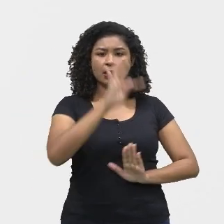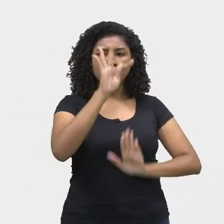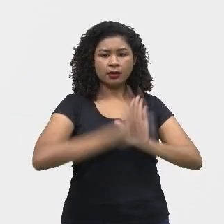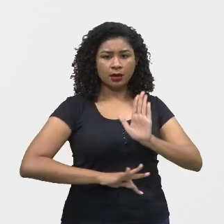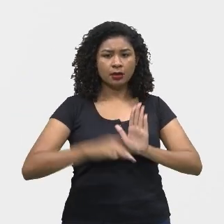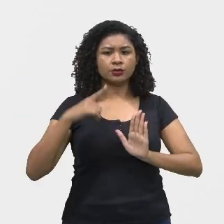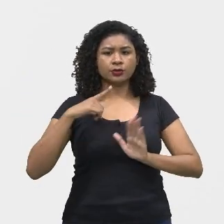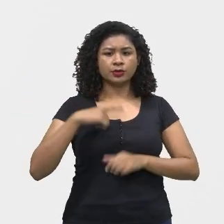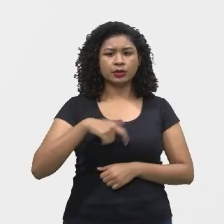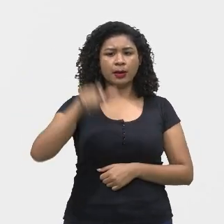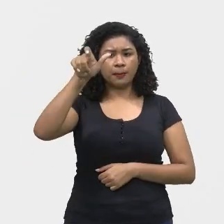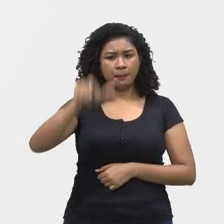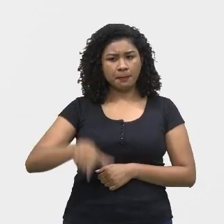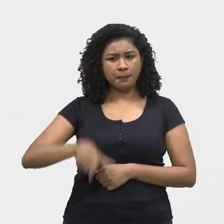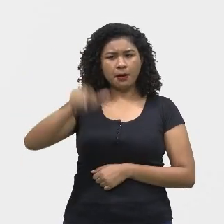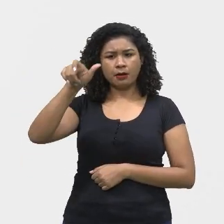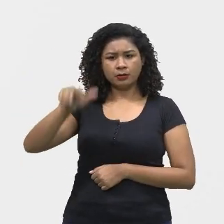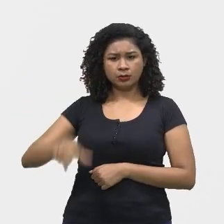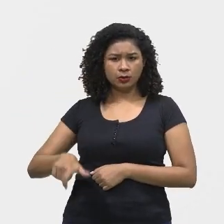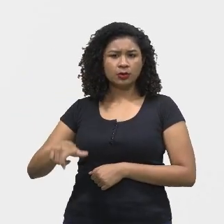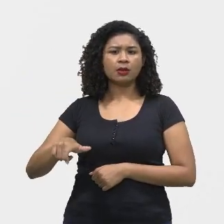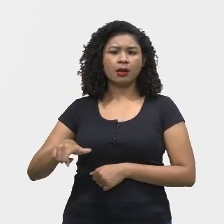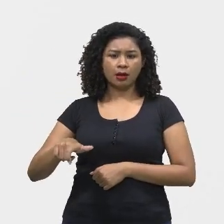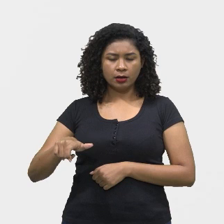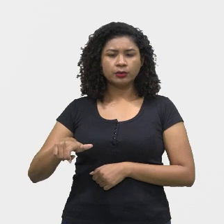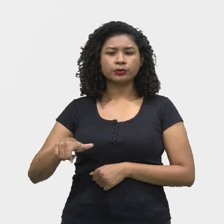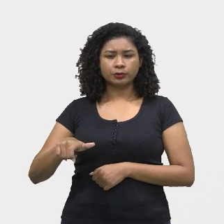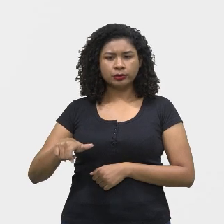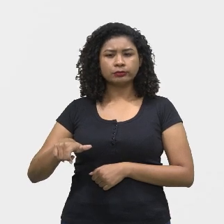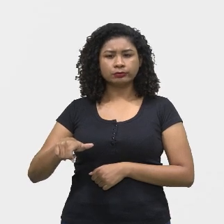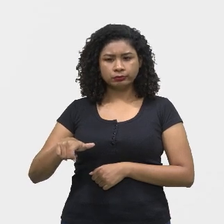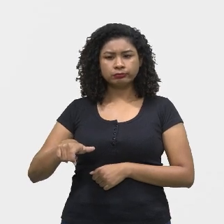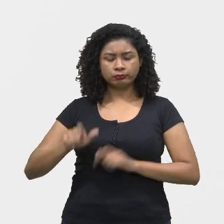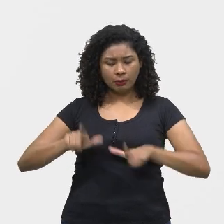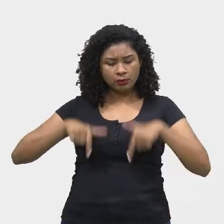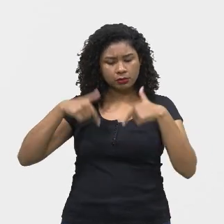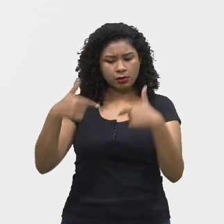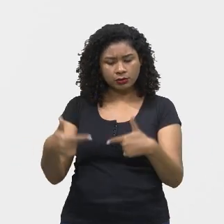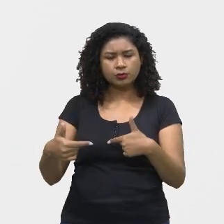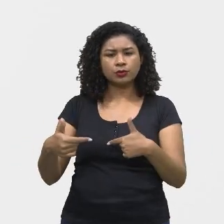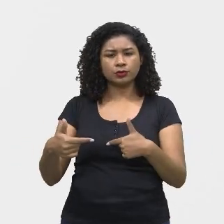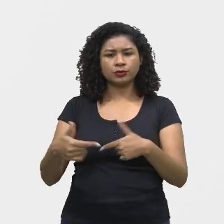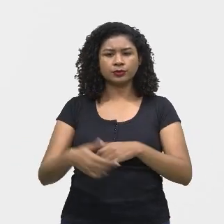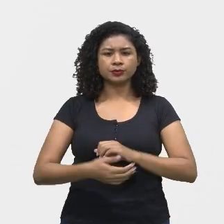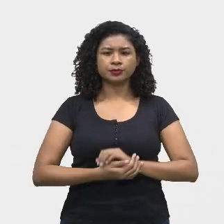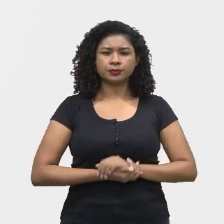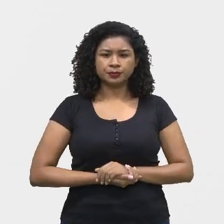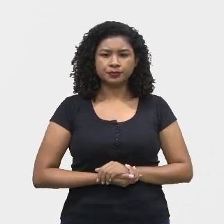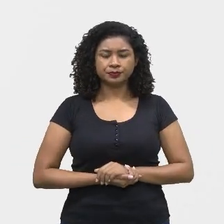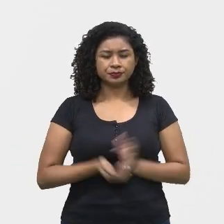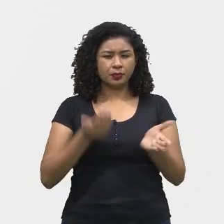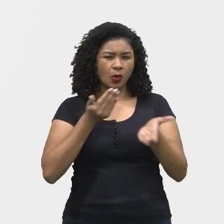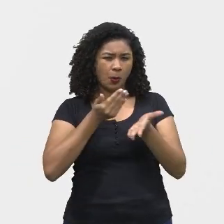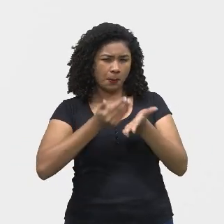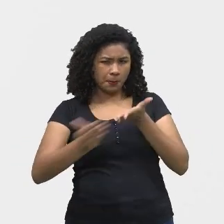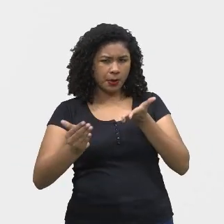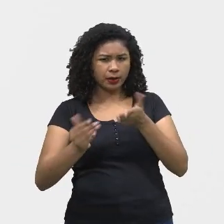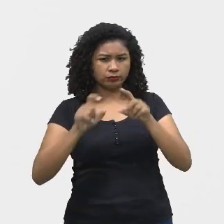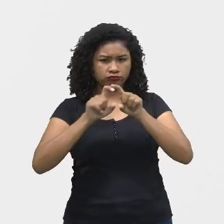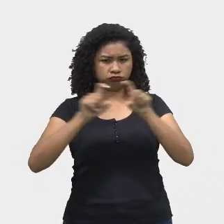que personagens estão envolvidos no desenvolvimento das ações. O enunciado da nossa